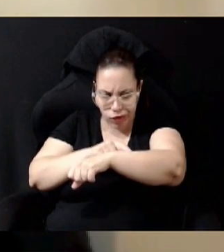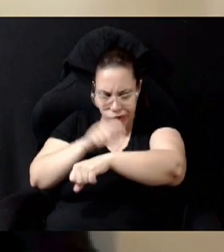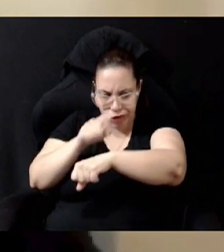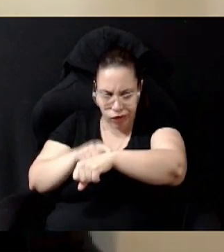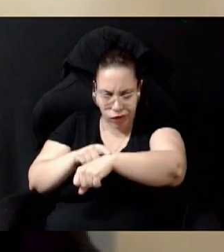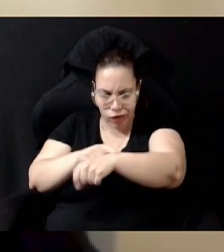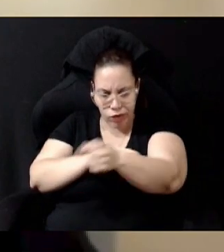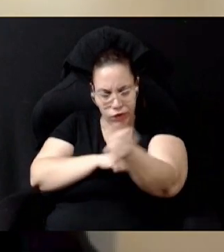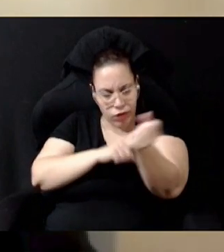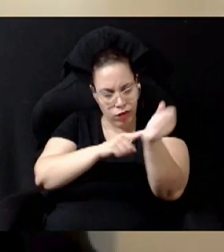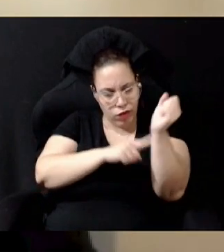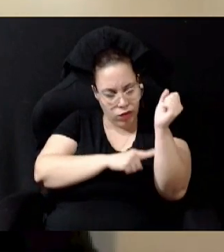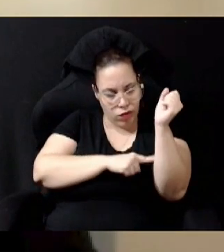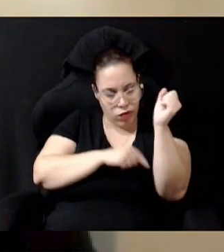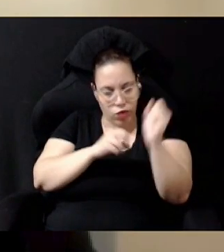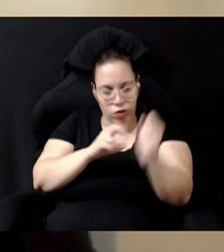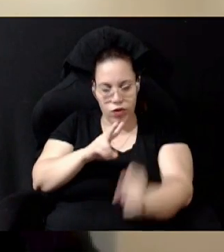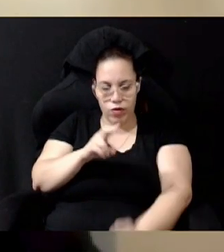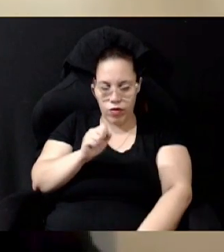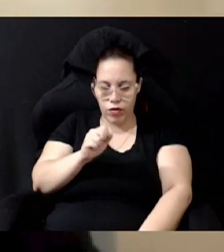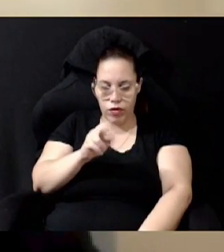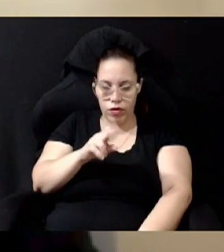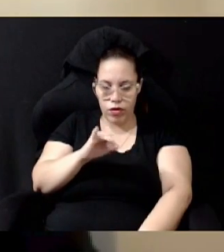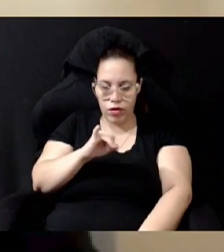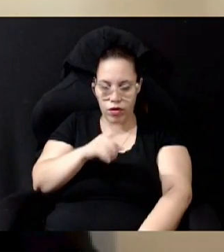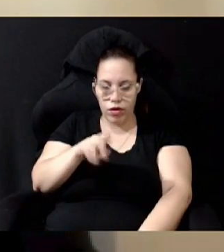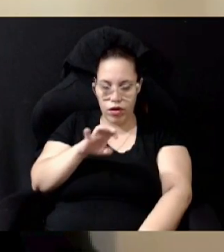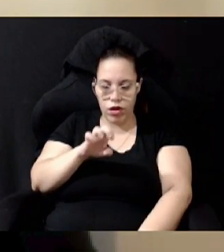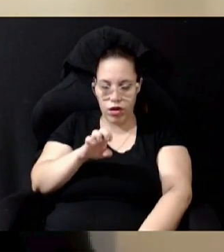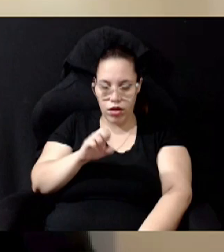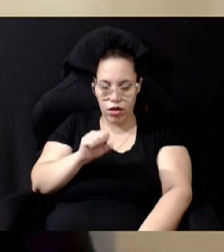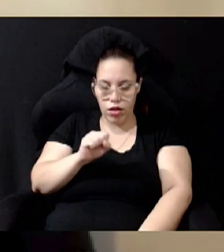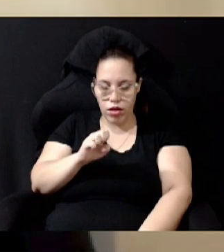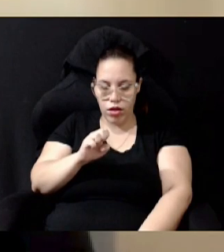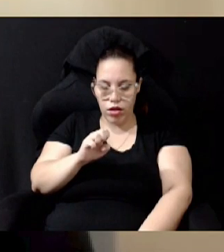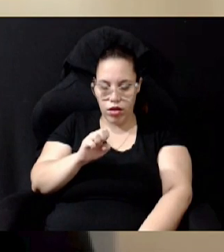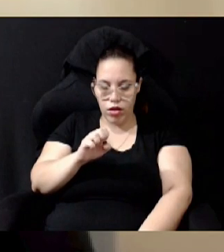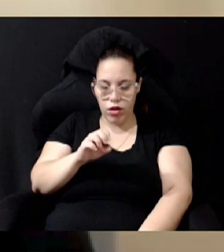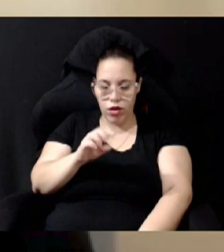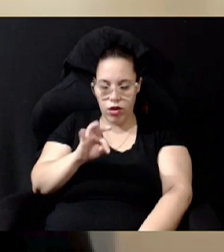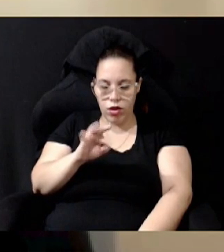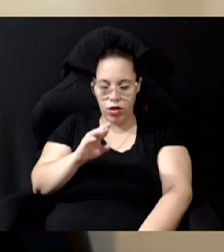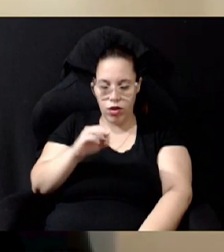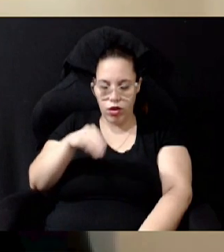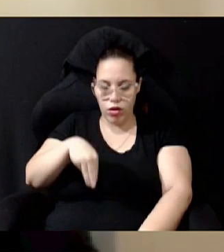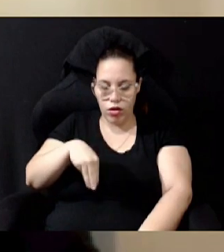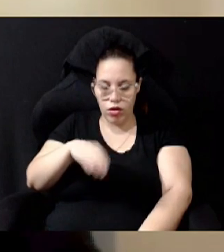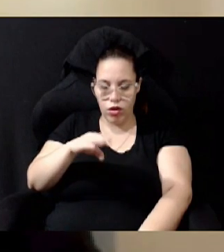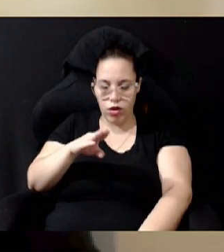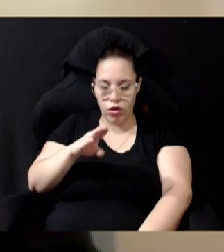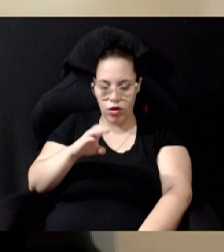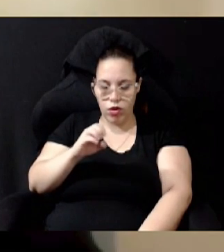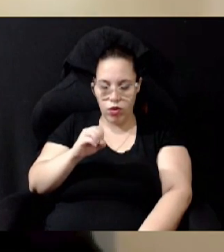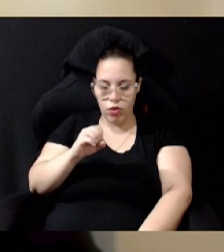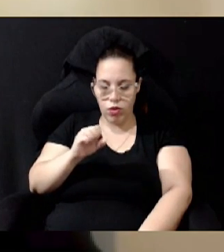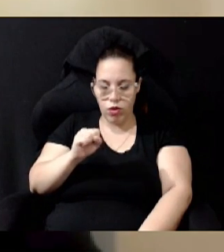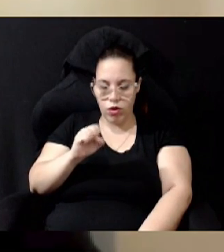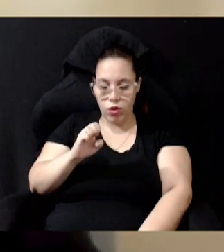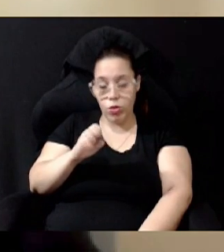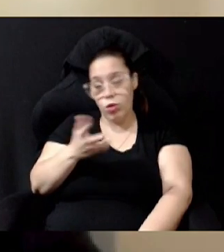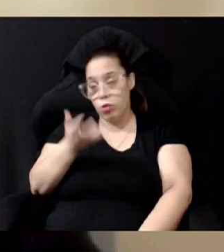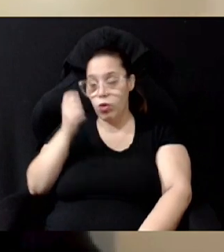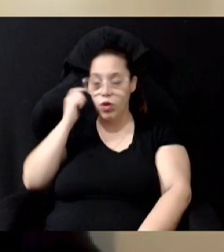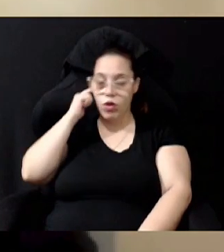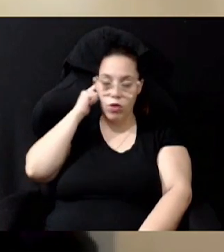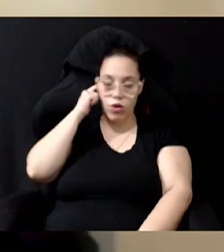varizes, com sinais de trombose, sinais de alteração da circulação sanguínea nas pernas, né?